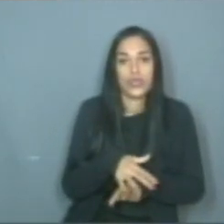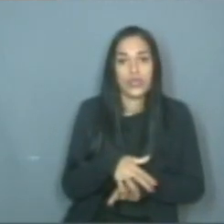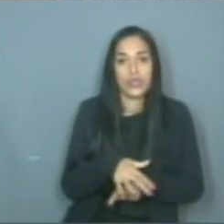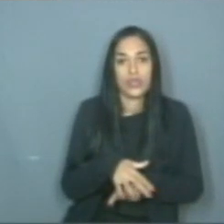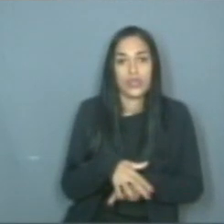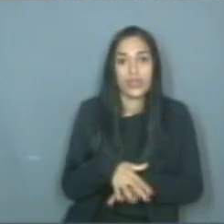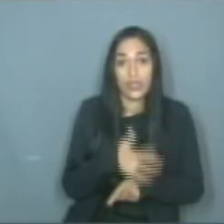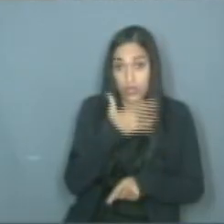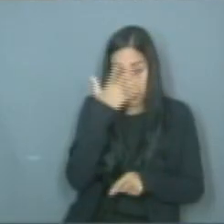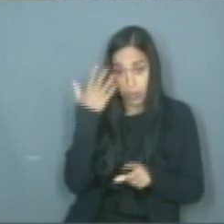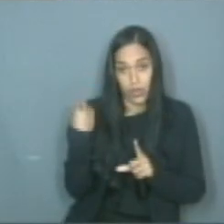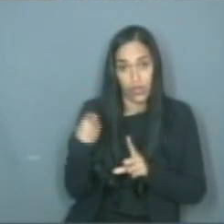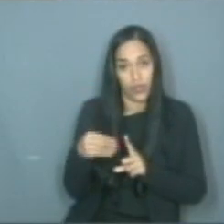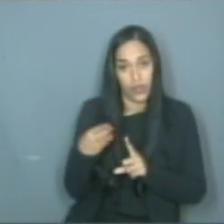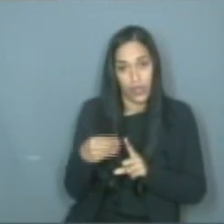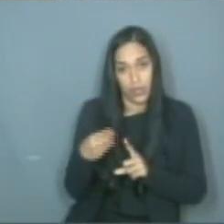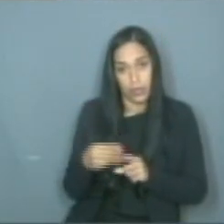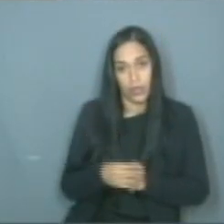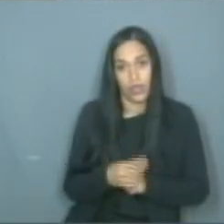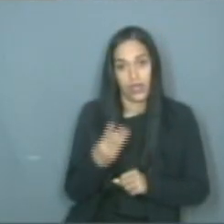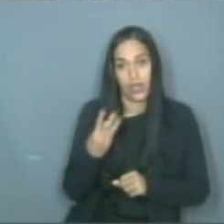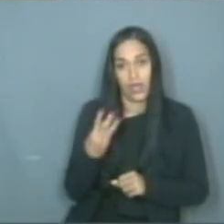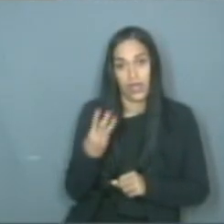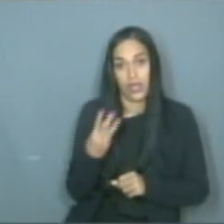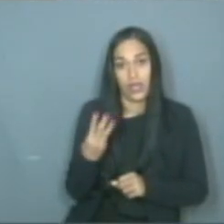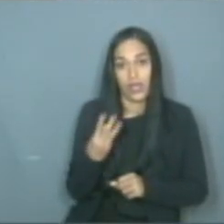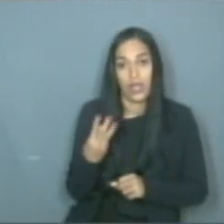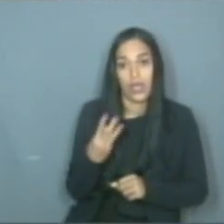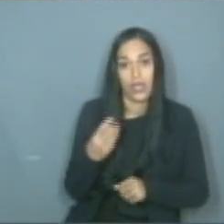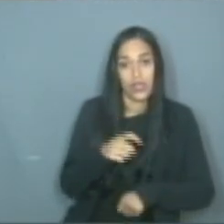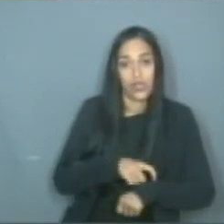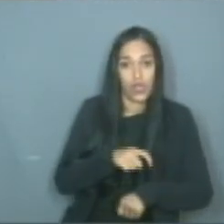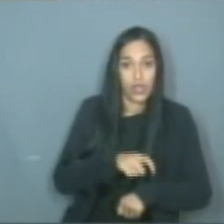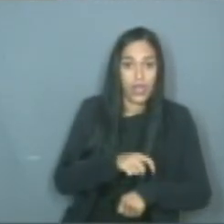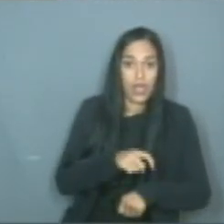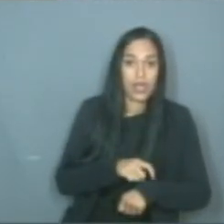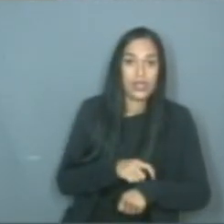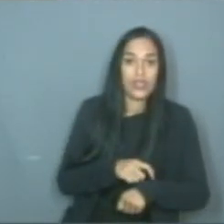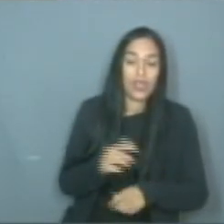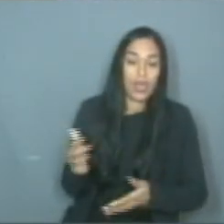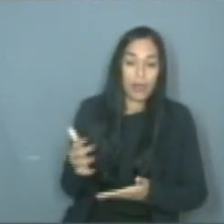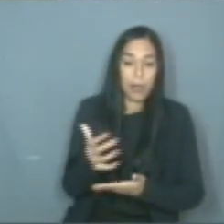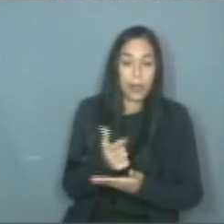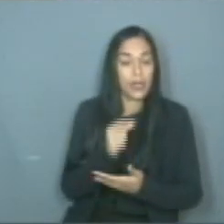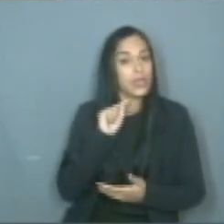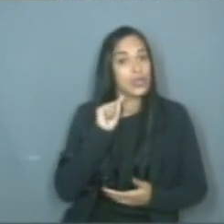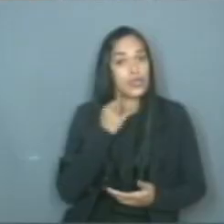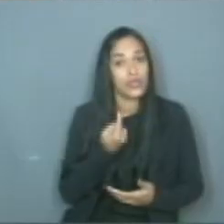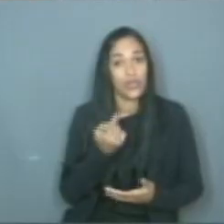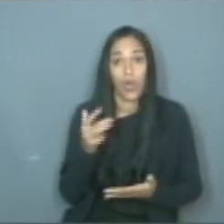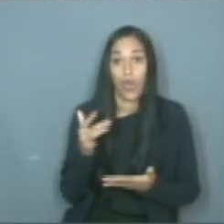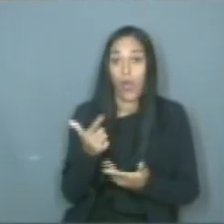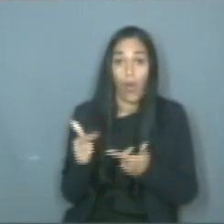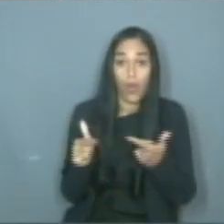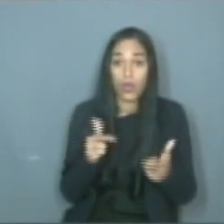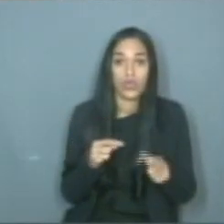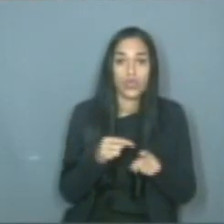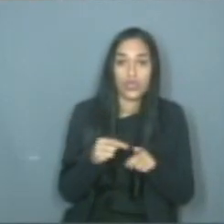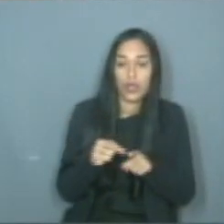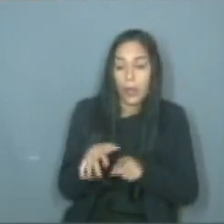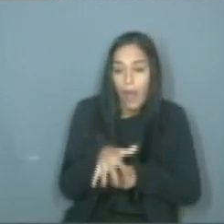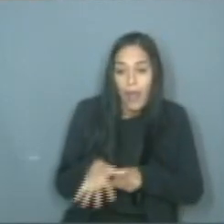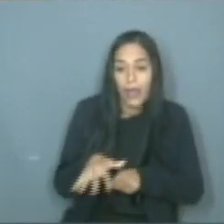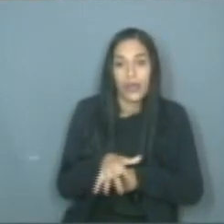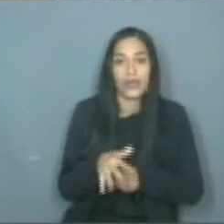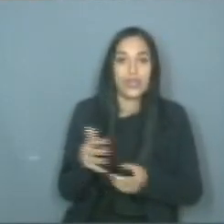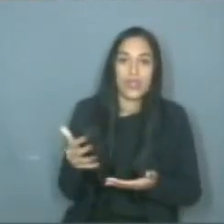de maior vulnerabilidade. 3 horários de coleta de lixo, enquanto alguns outros bairros, essa coleta,